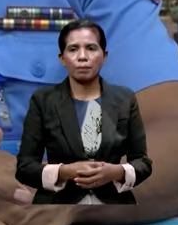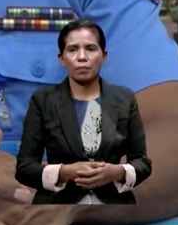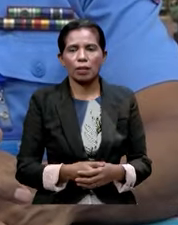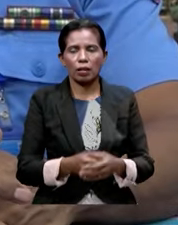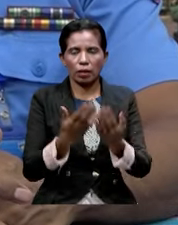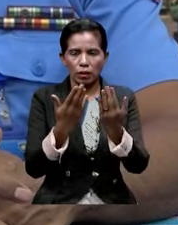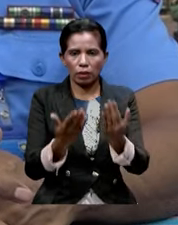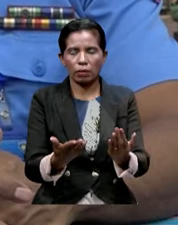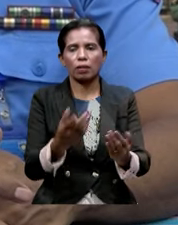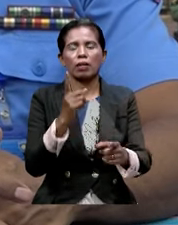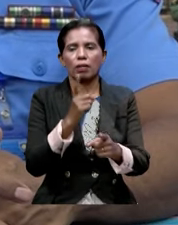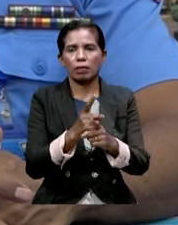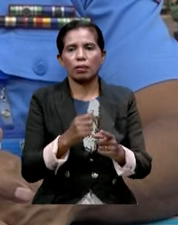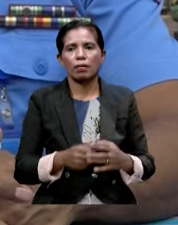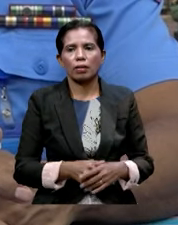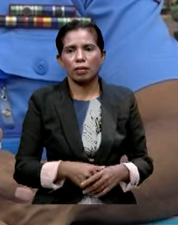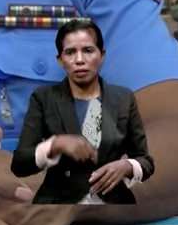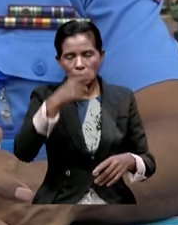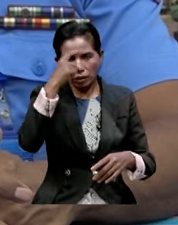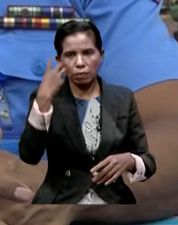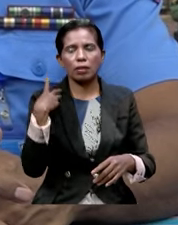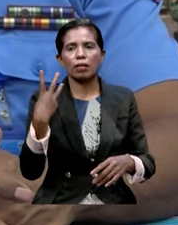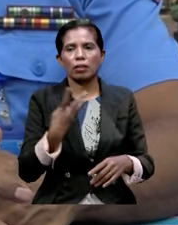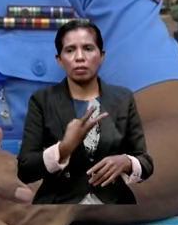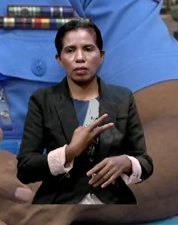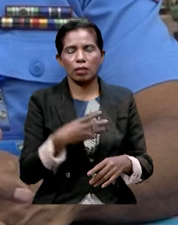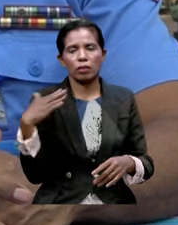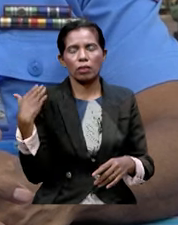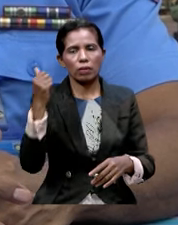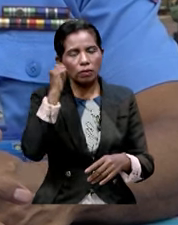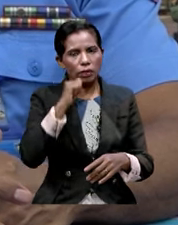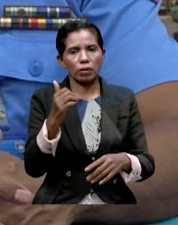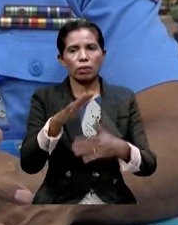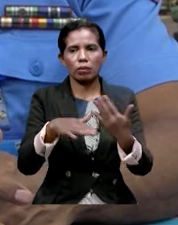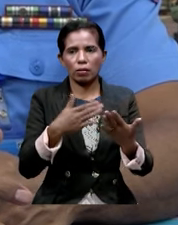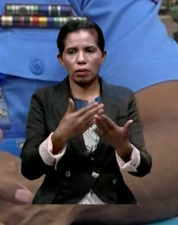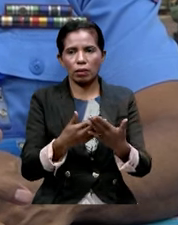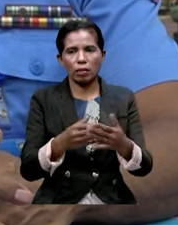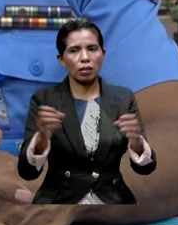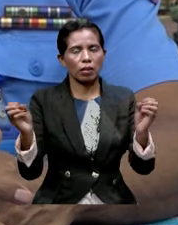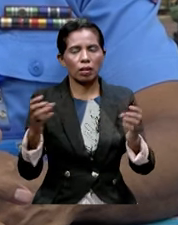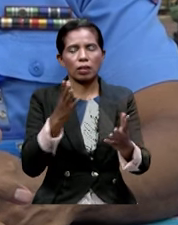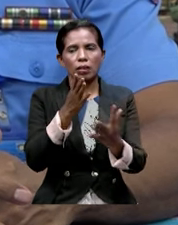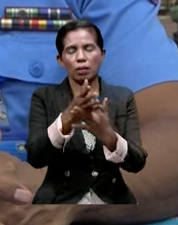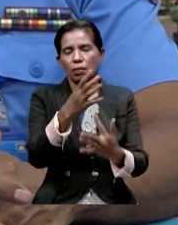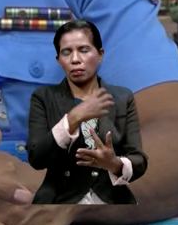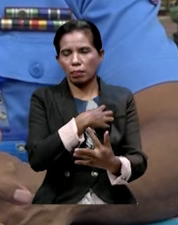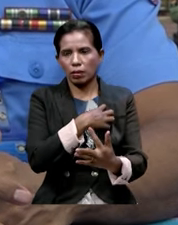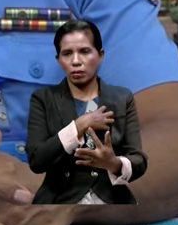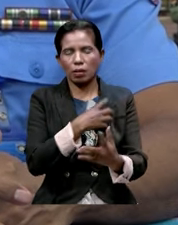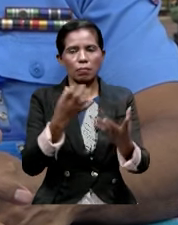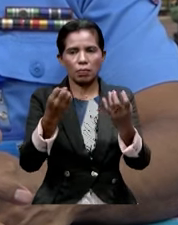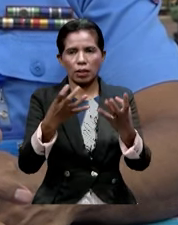mais. Tama rema kita ne zoben feto sira la kama polisia